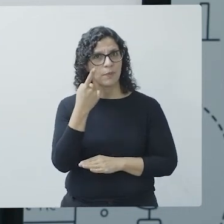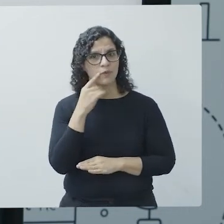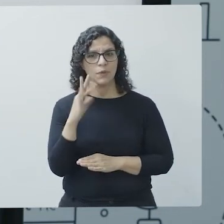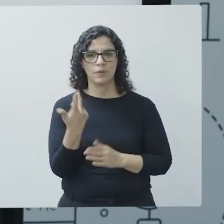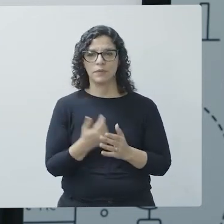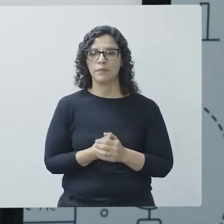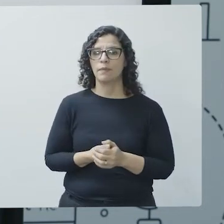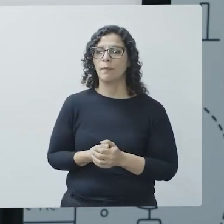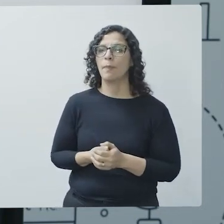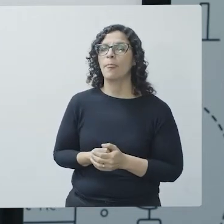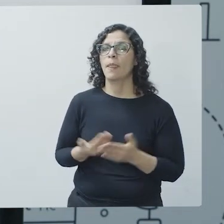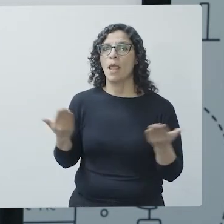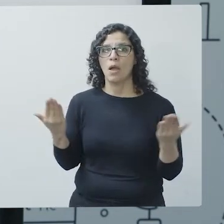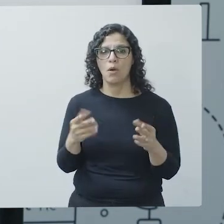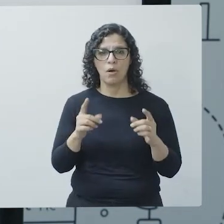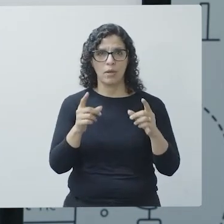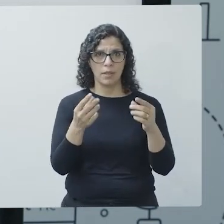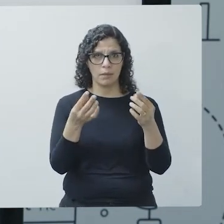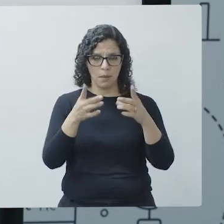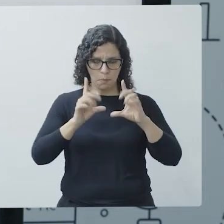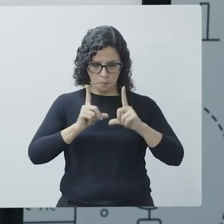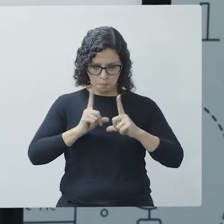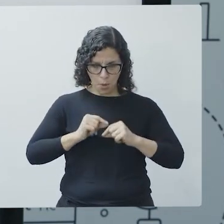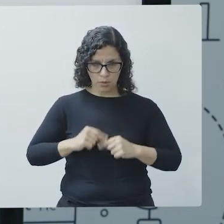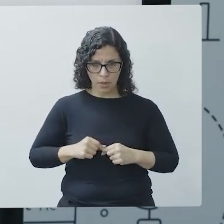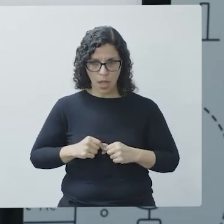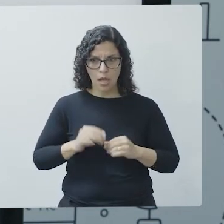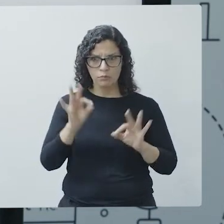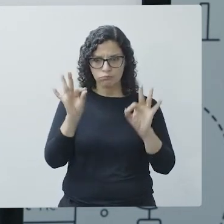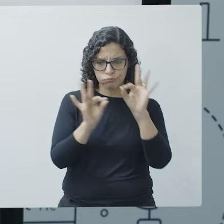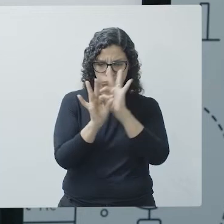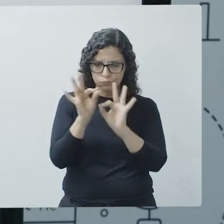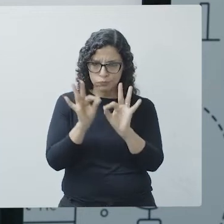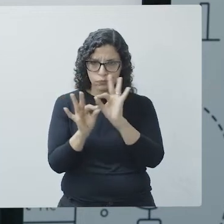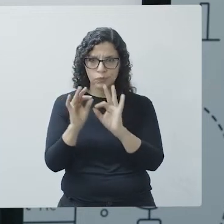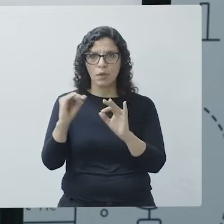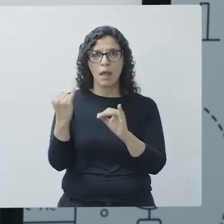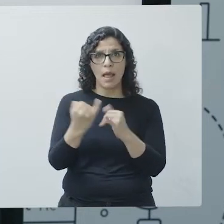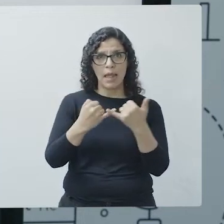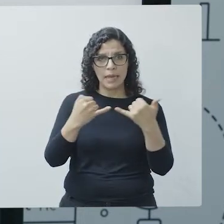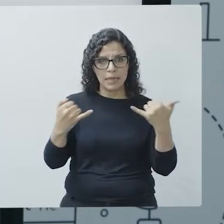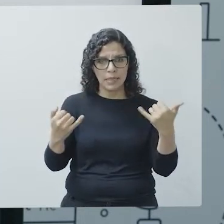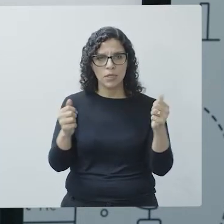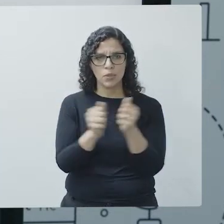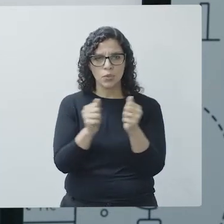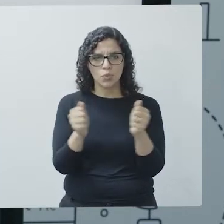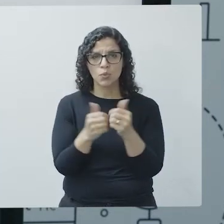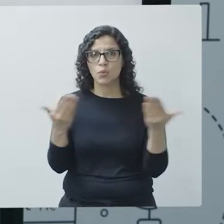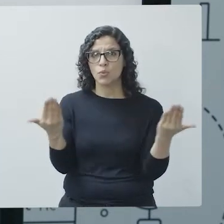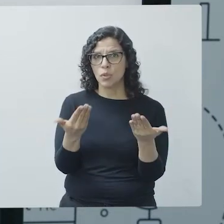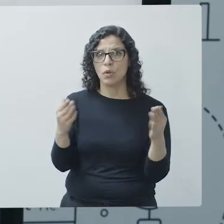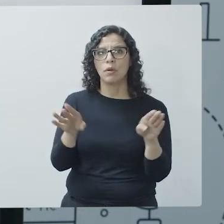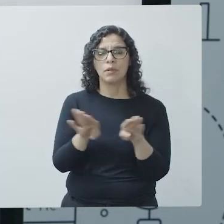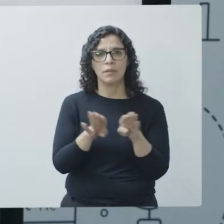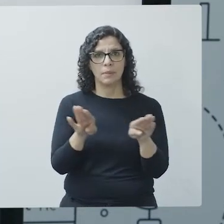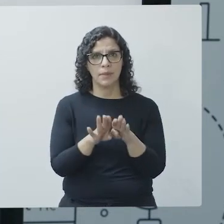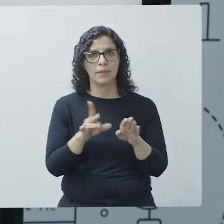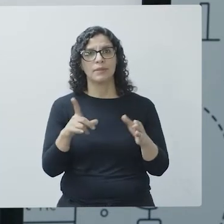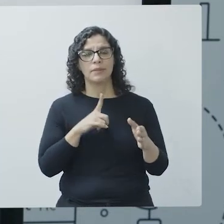só. Abotoando, acolcheteando a linha para mofar da agulha, ou seja, para